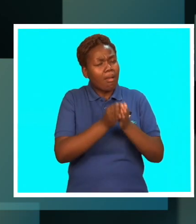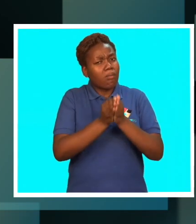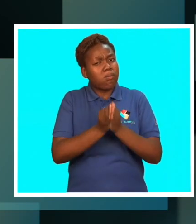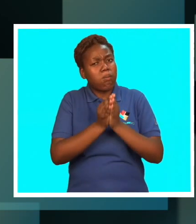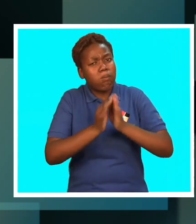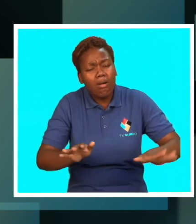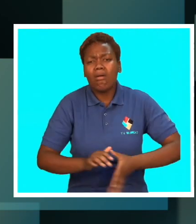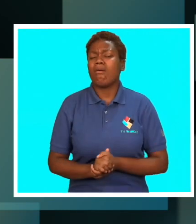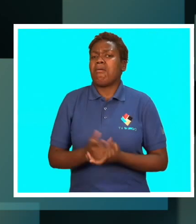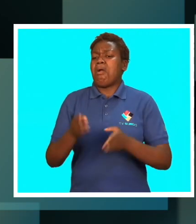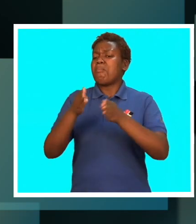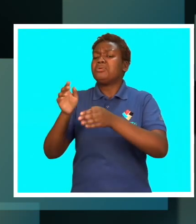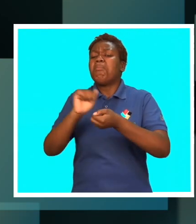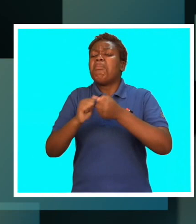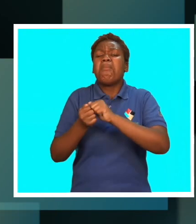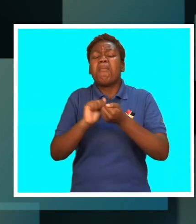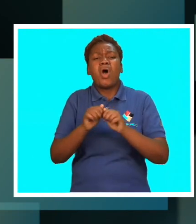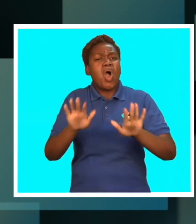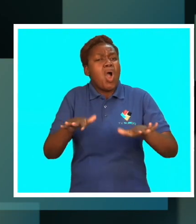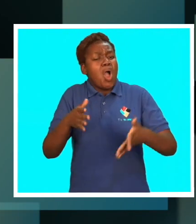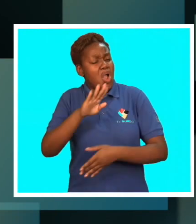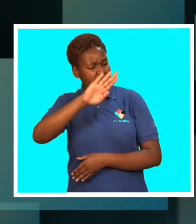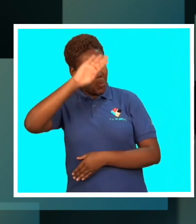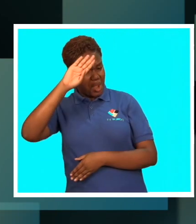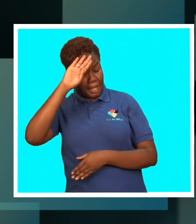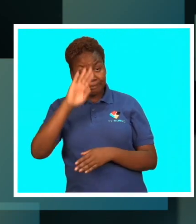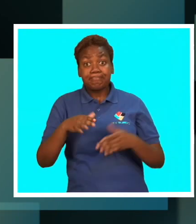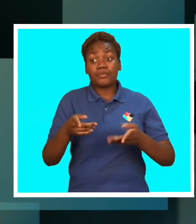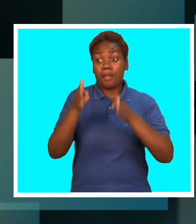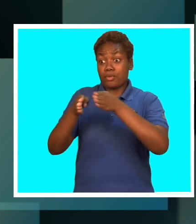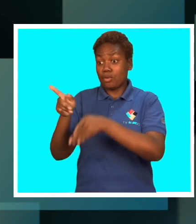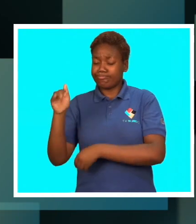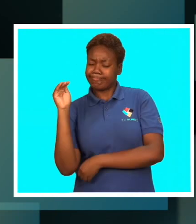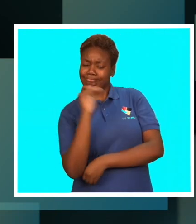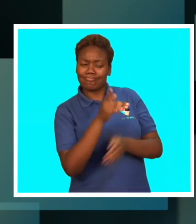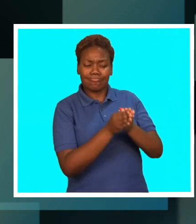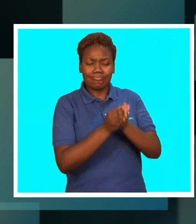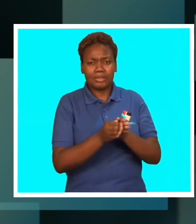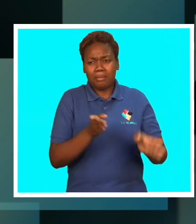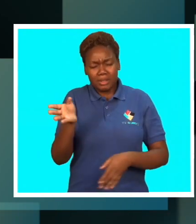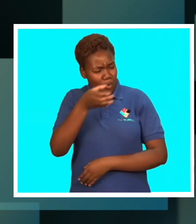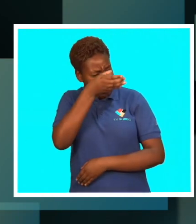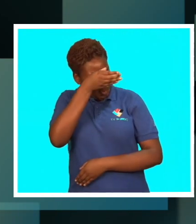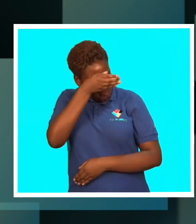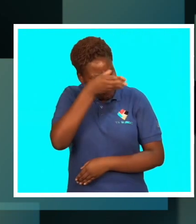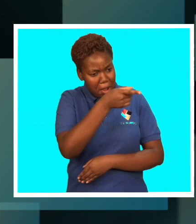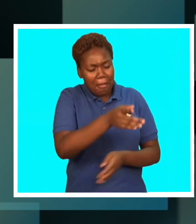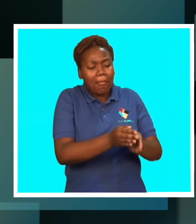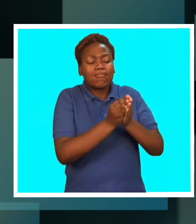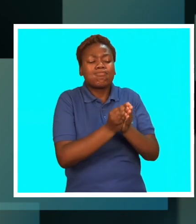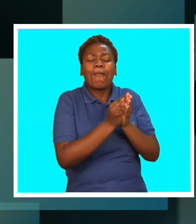Aqui, parte das preocupações do povo encontrava esclarecimento na casa de um curandeiro. Doenças ou problemas